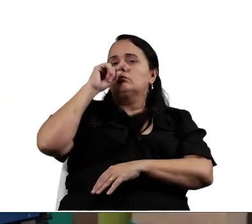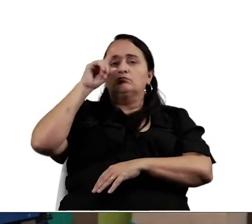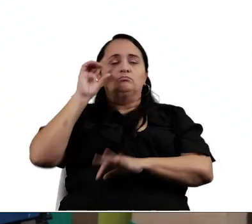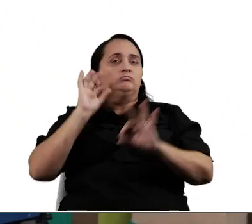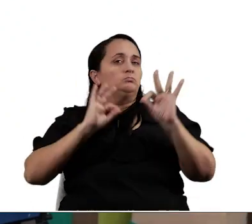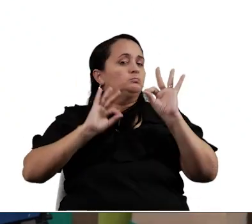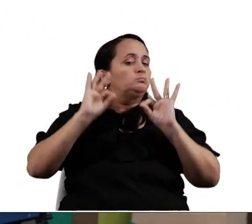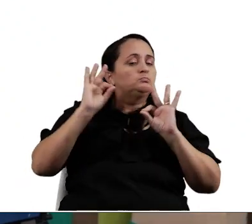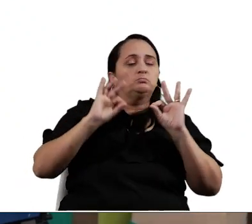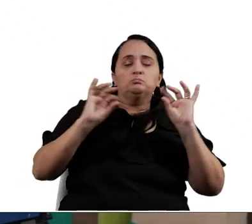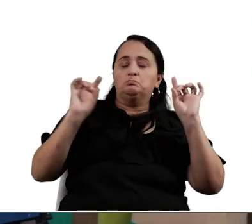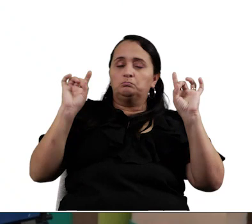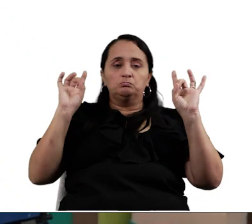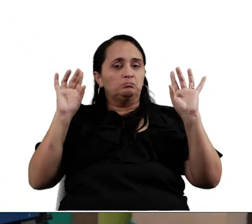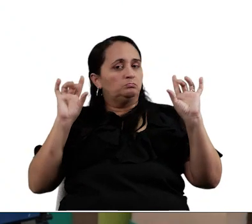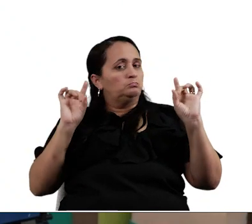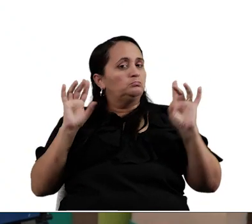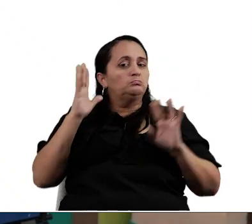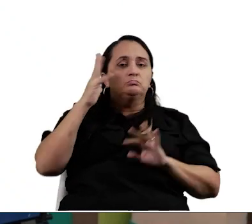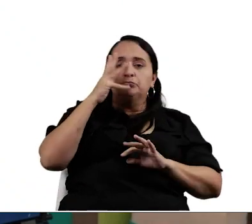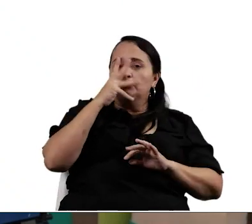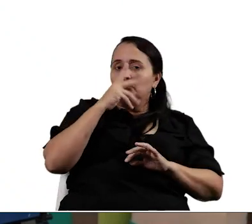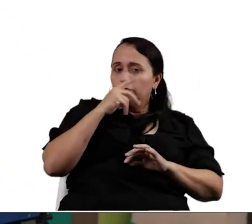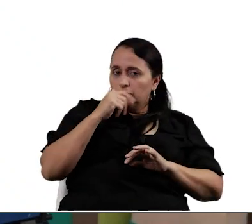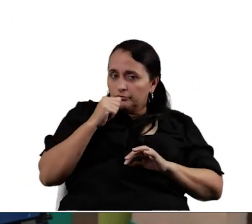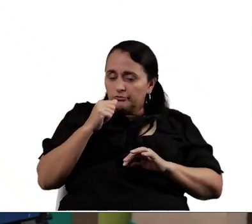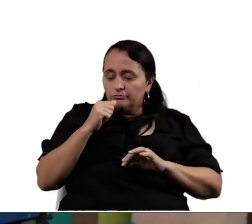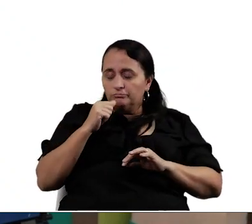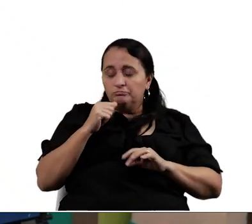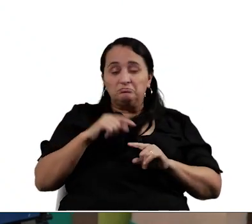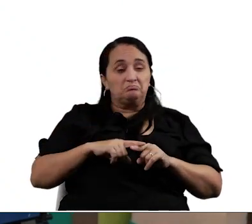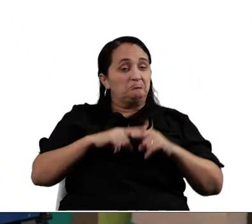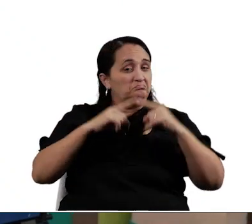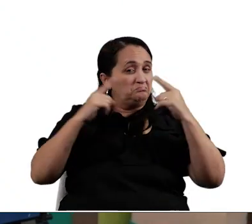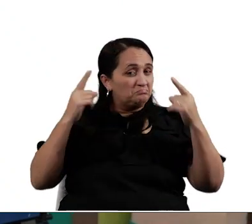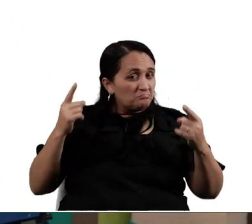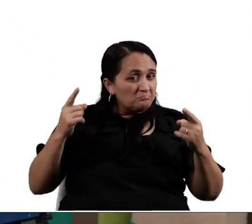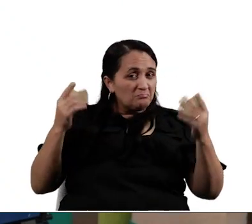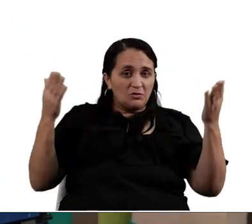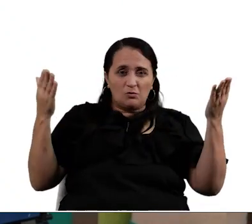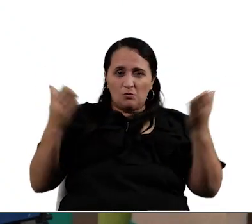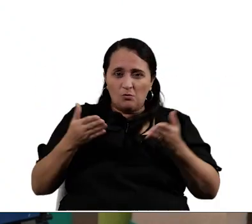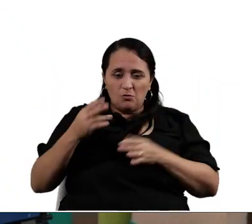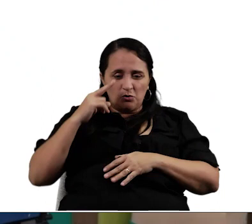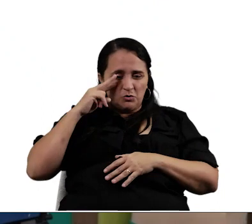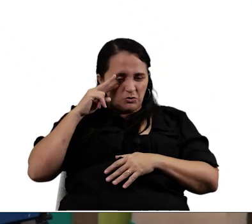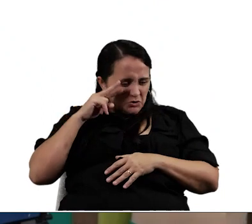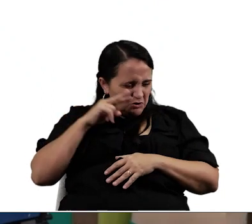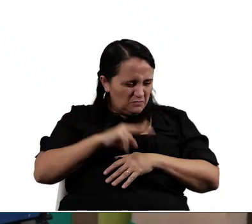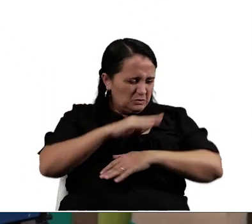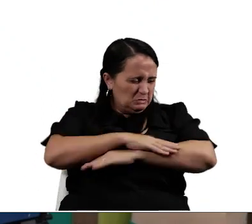todo arrumadinho, todo bonitinho. E hoje, quando a gente vê um sapo, ele é